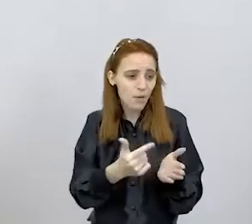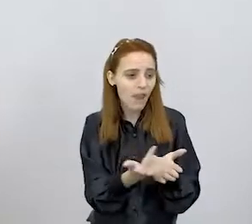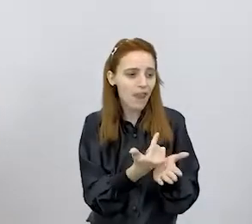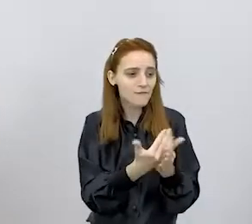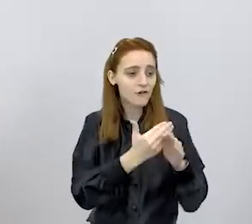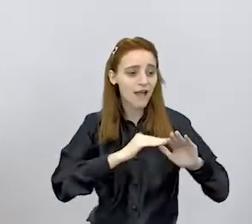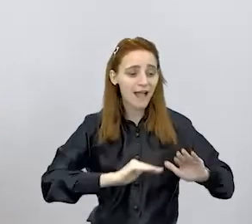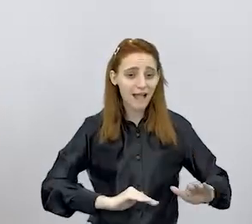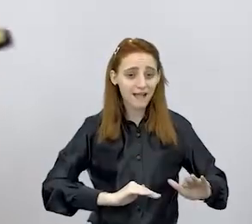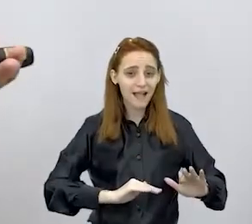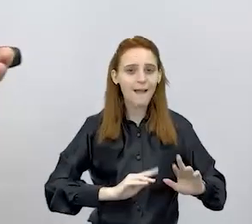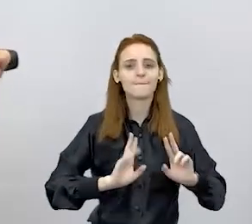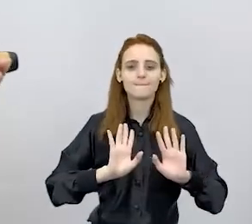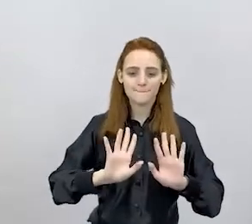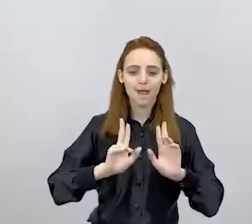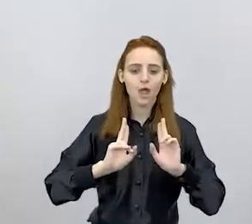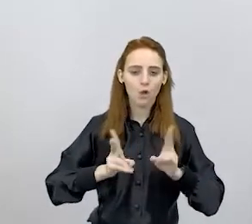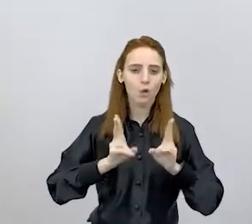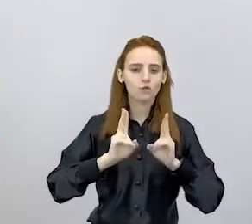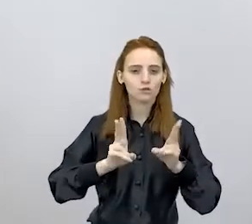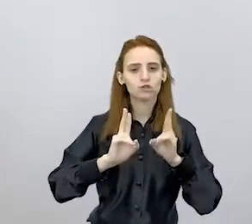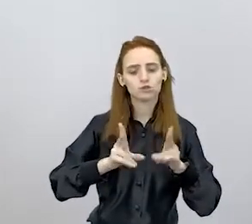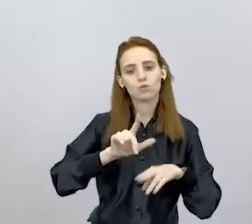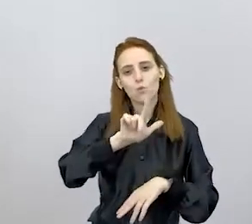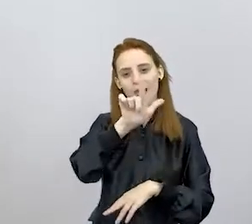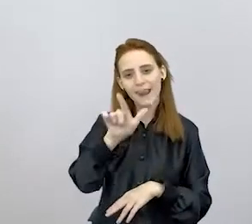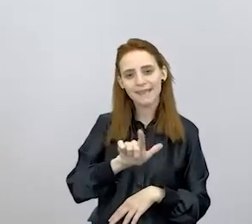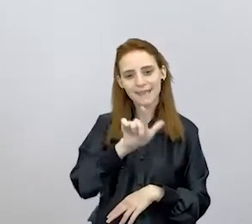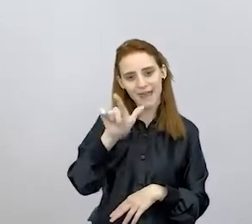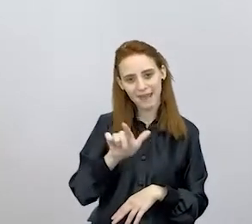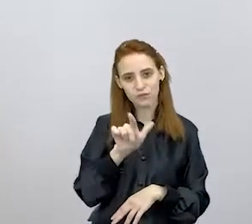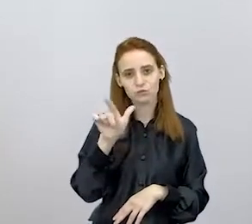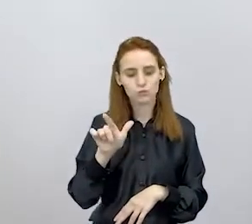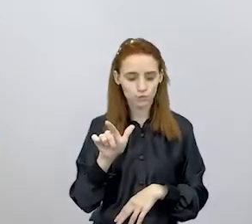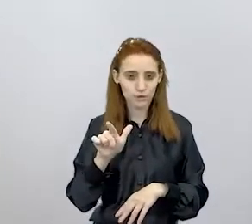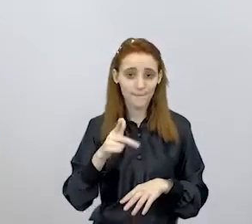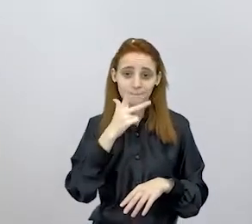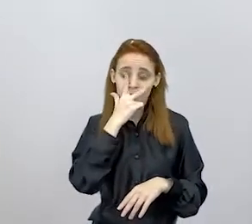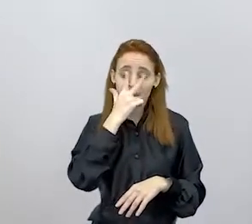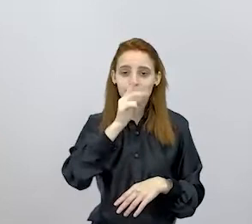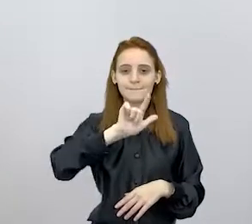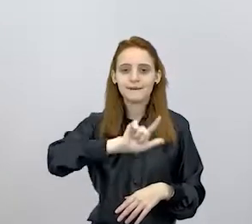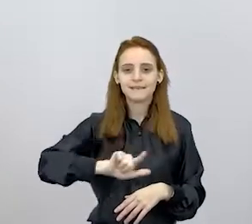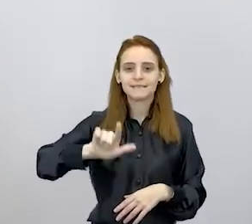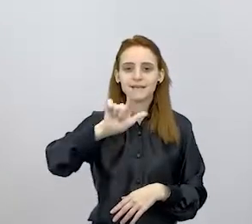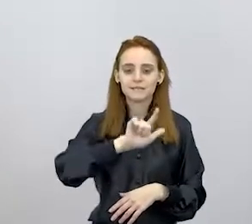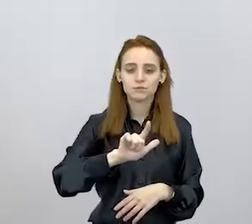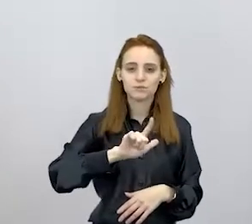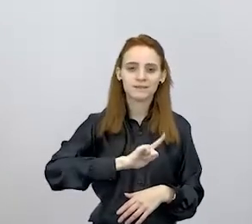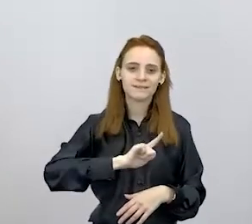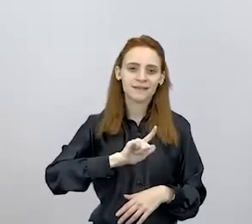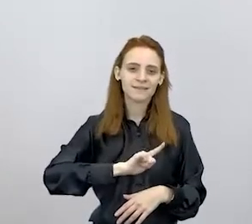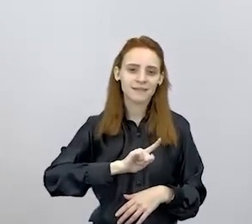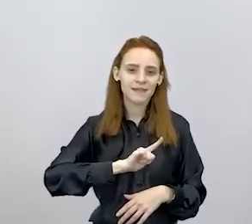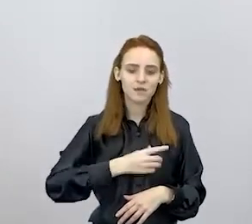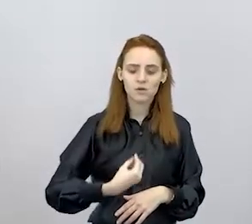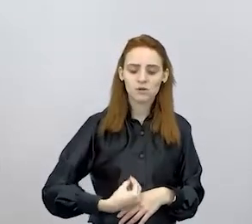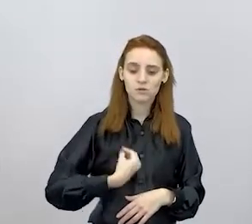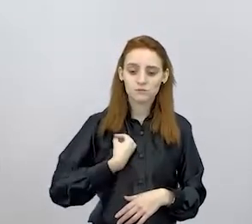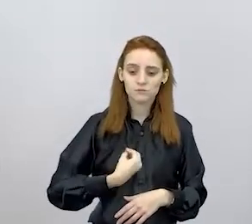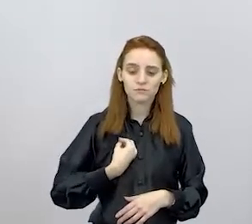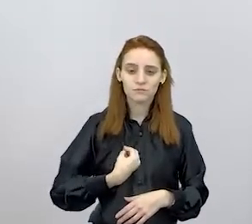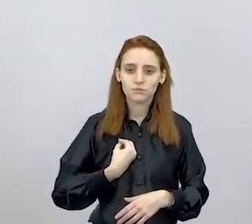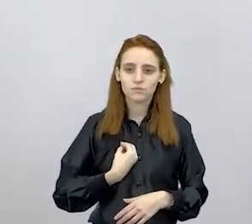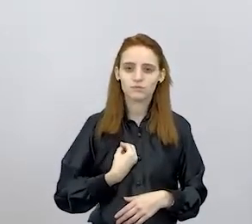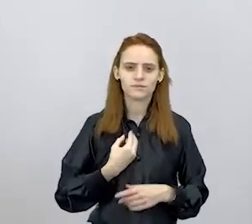acredite nisso, mas a crença, né, é outra coisa. Então, a literatura, ela vai somando caminhos, ela sobrevive apesar de